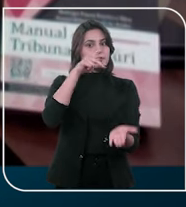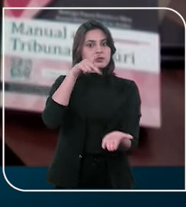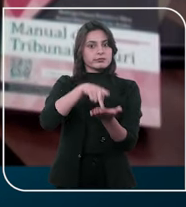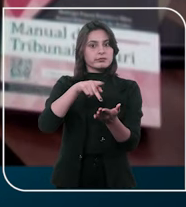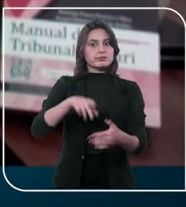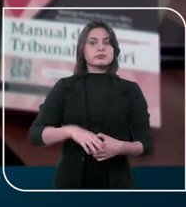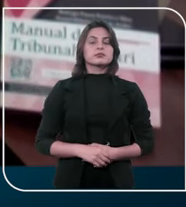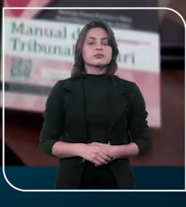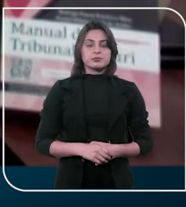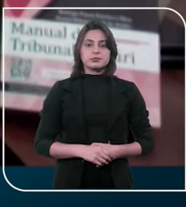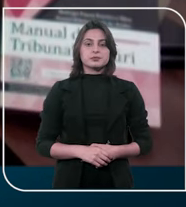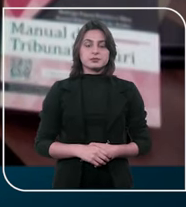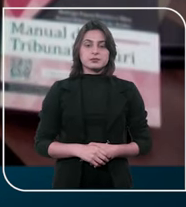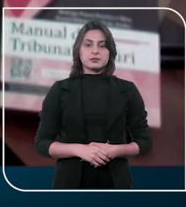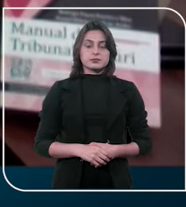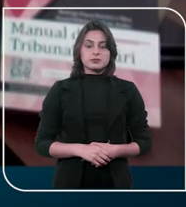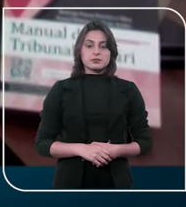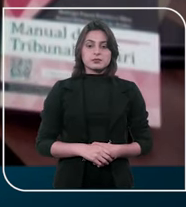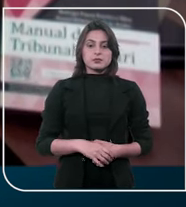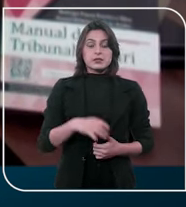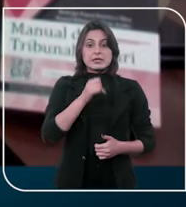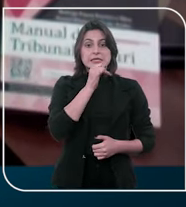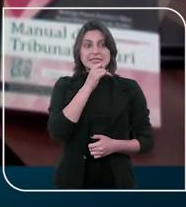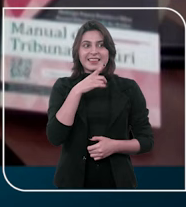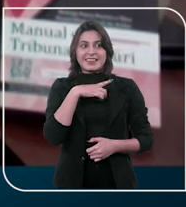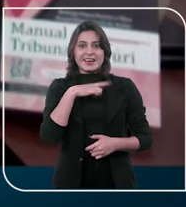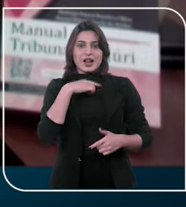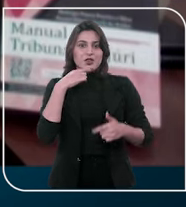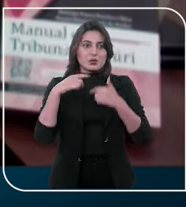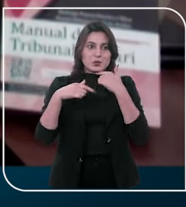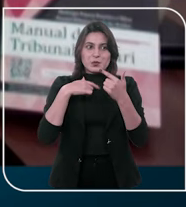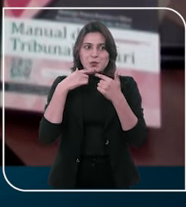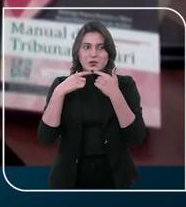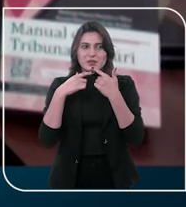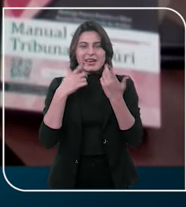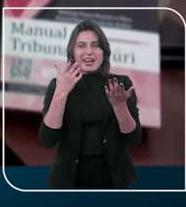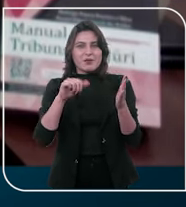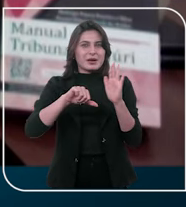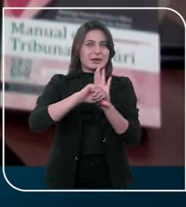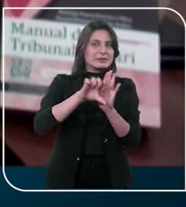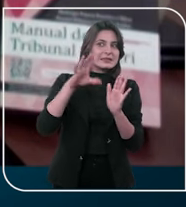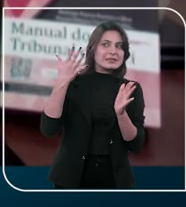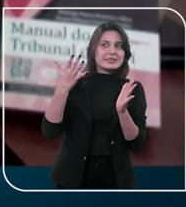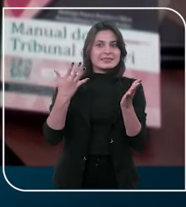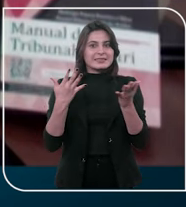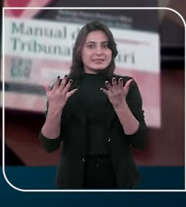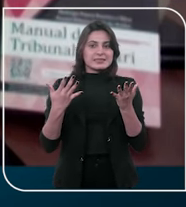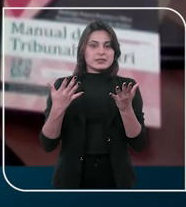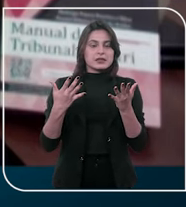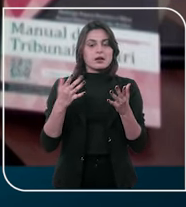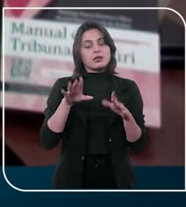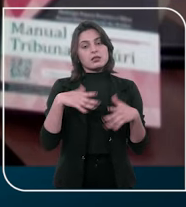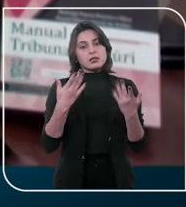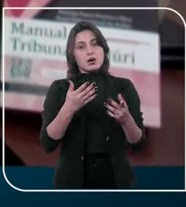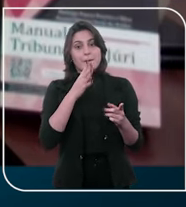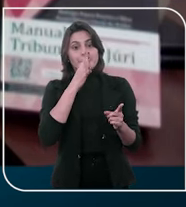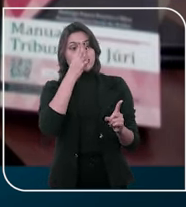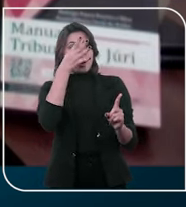se houver dúvida sobre essa materialidade, o acusado não pode ser submetido a júri, ele deve ser